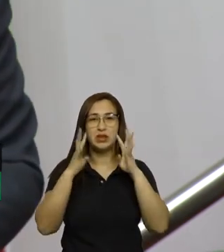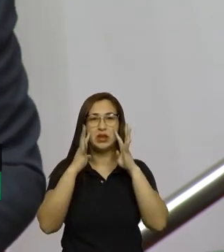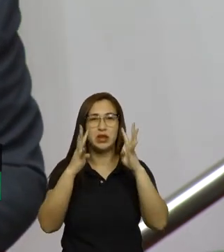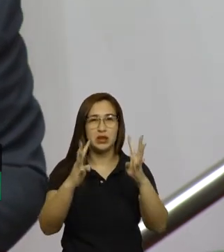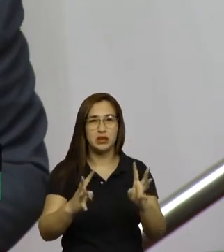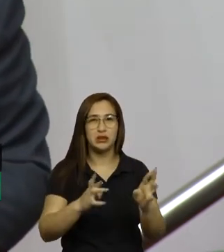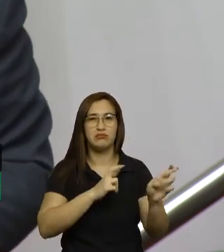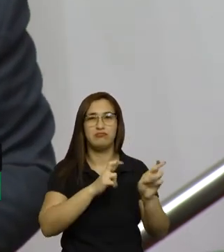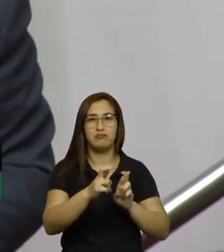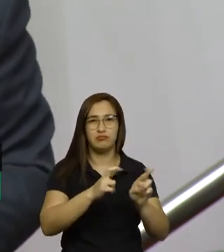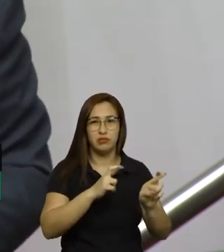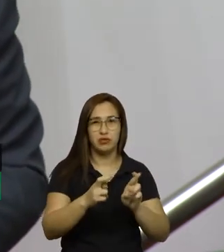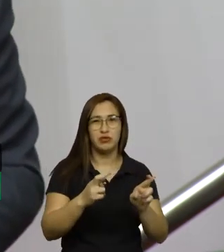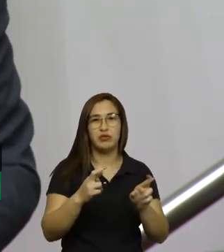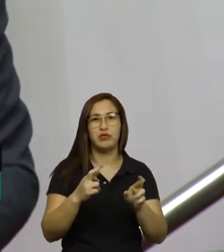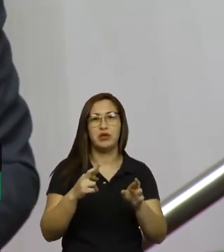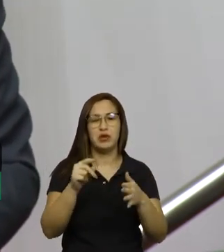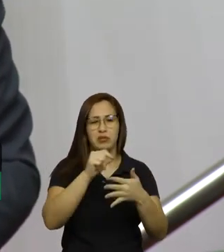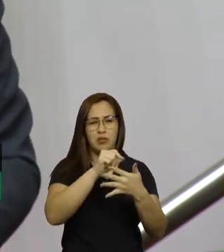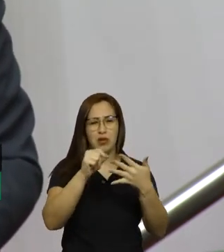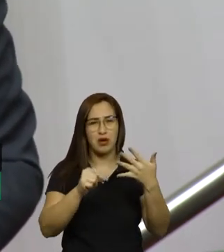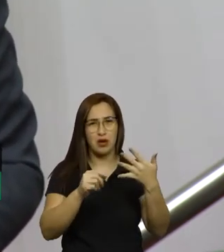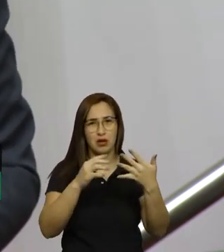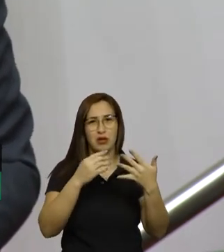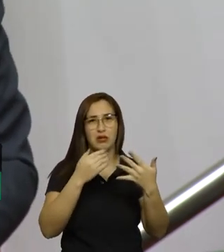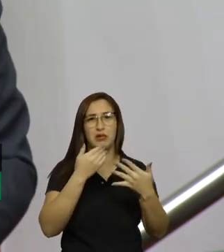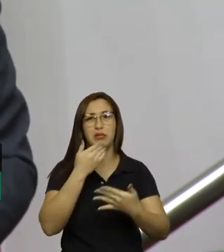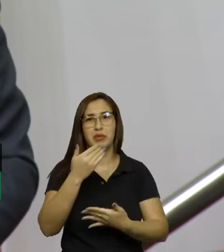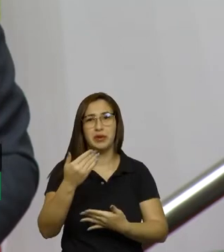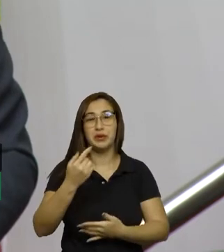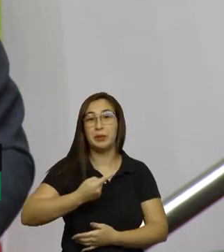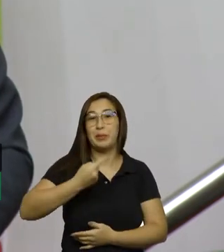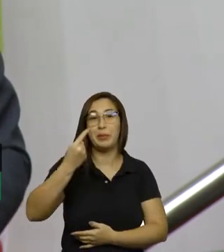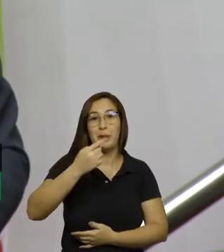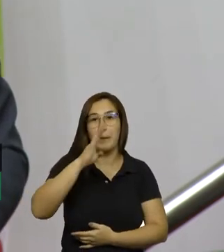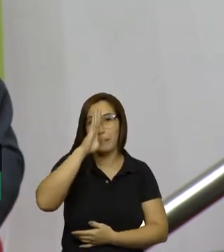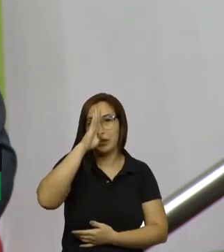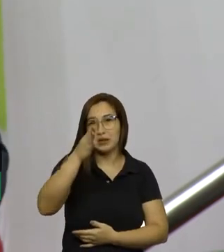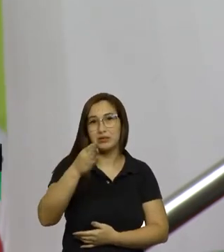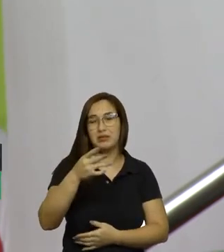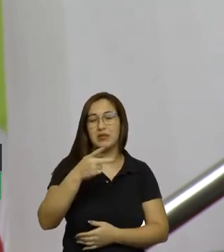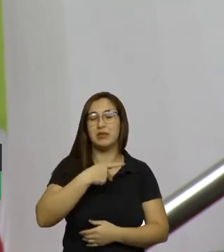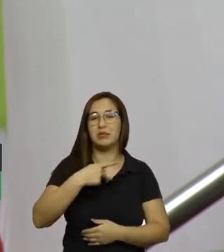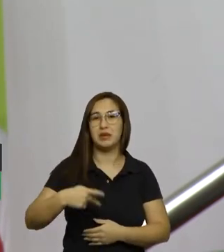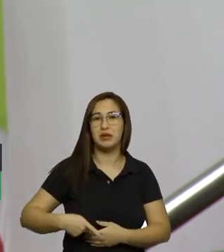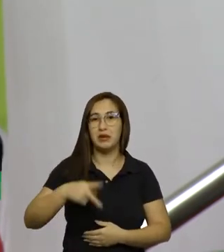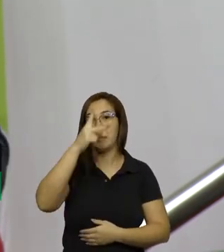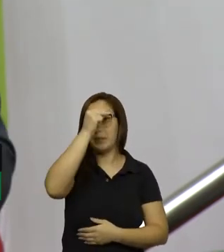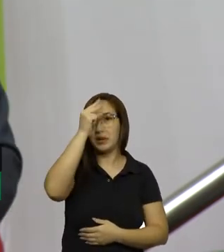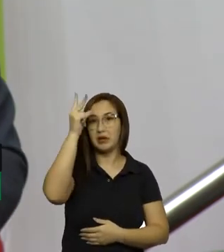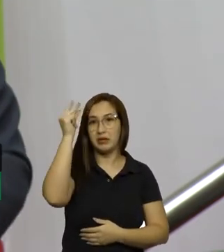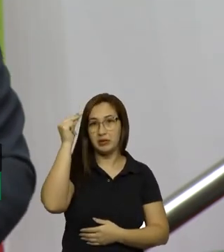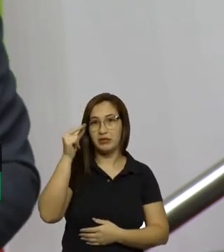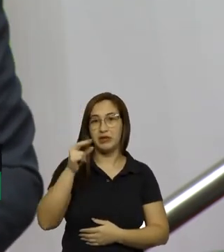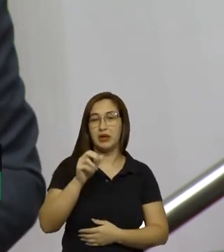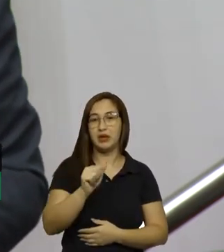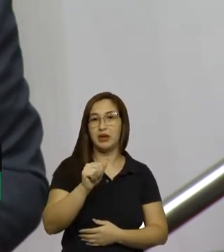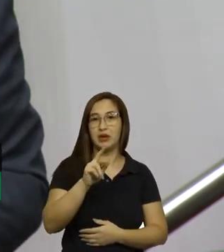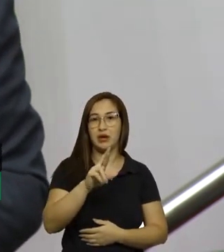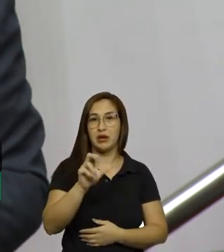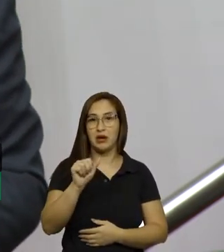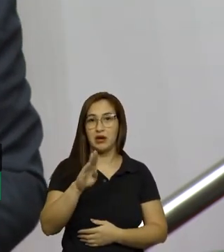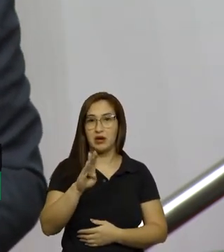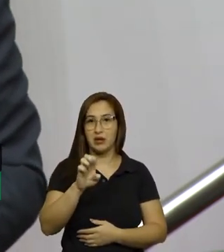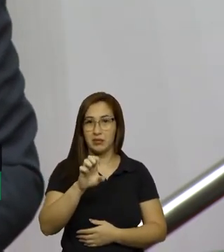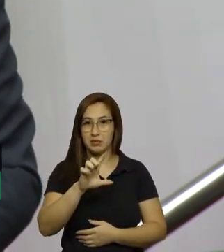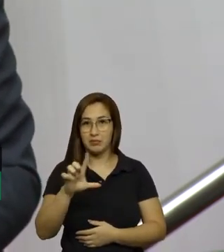rodovia, essa demanda que foi colocada como principal reivindicação da prefeita Arrabel do município de Benedito Novo.